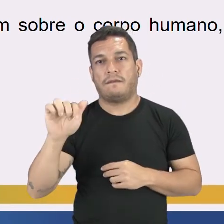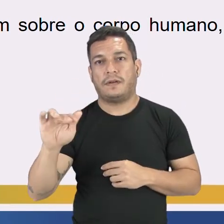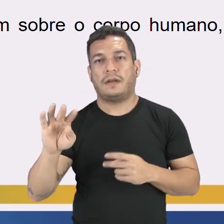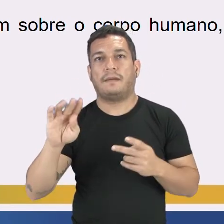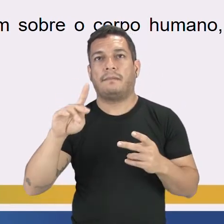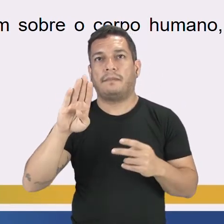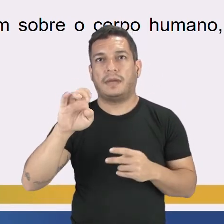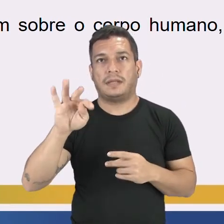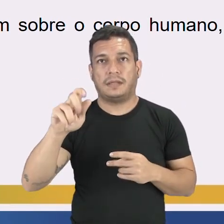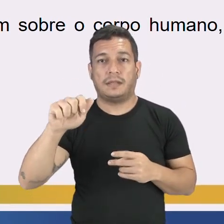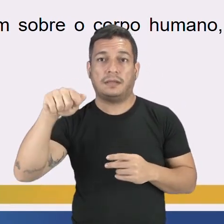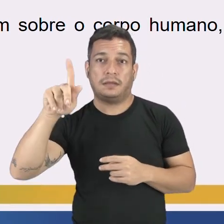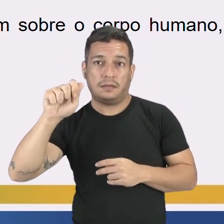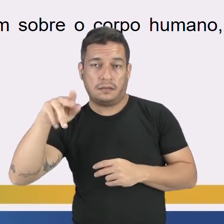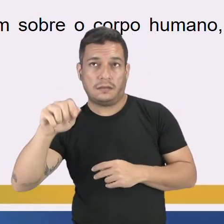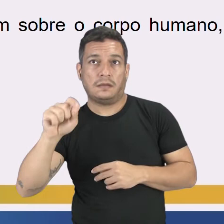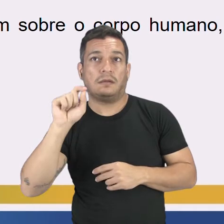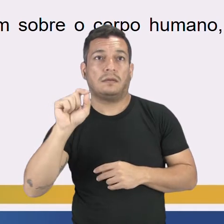gama com